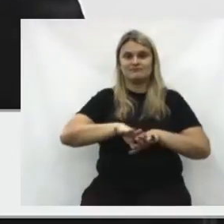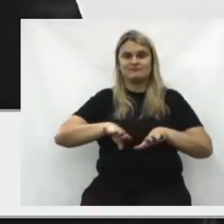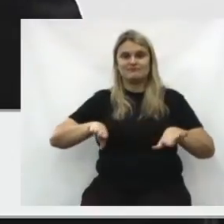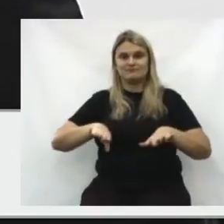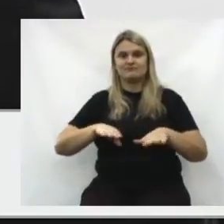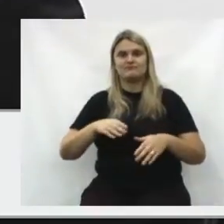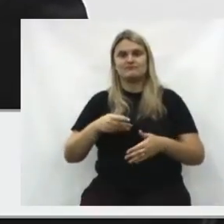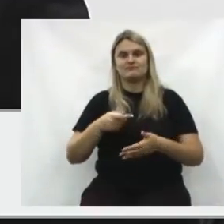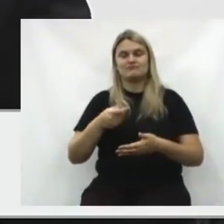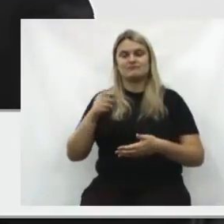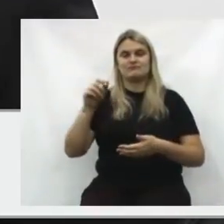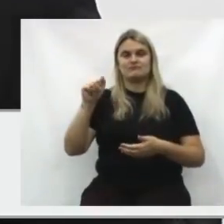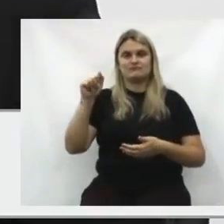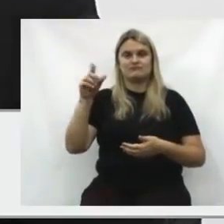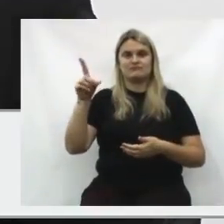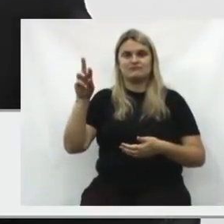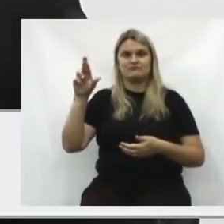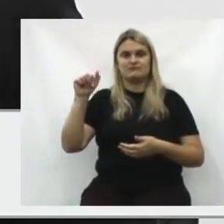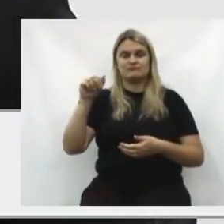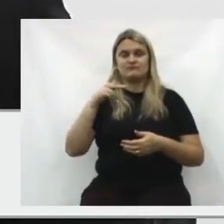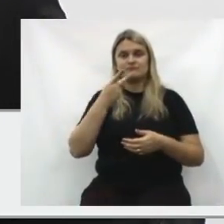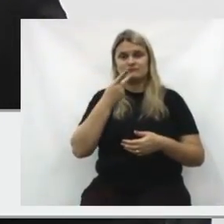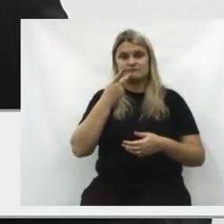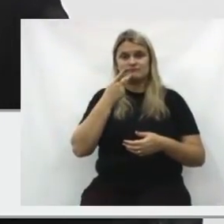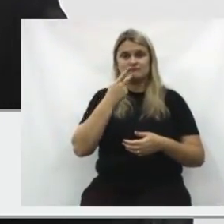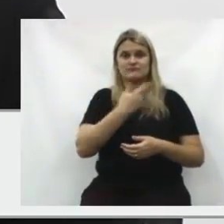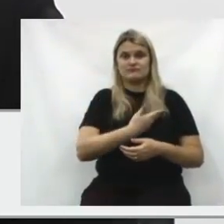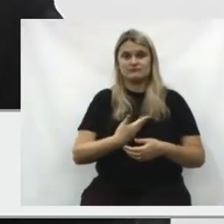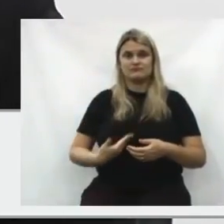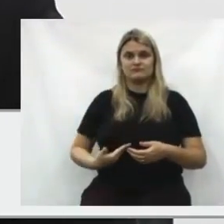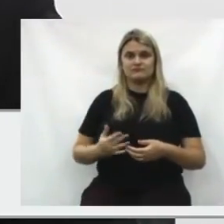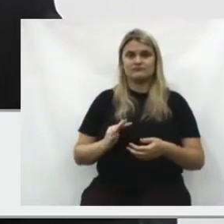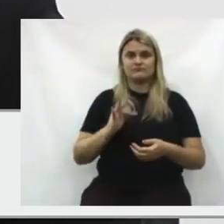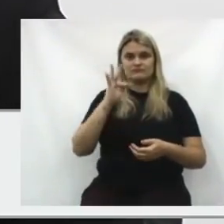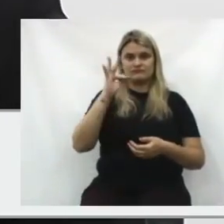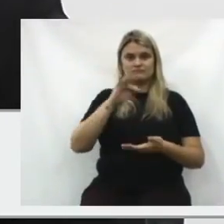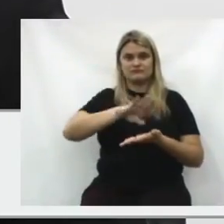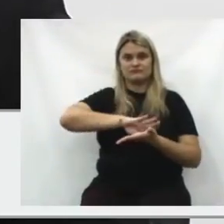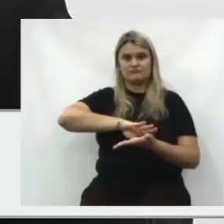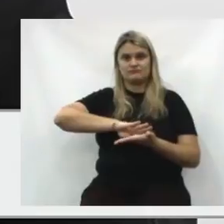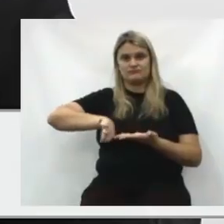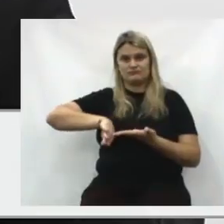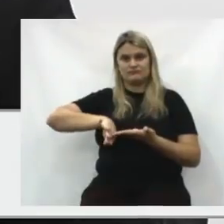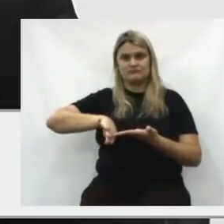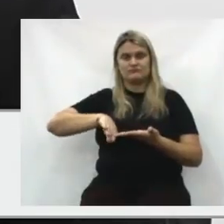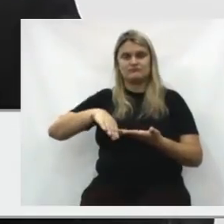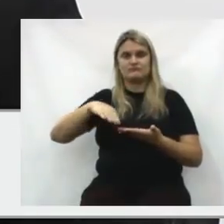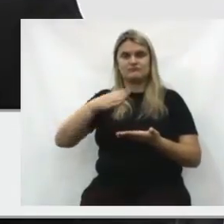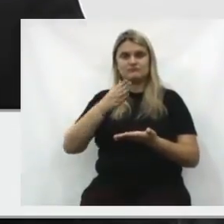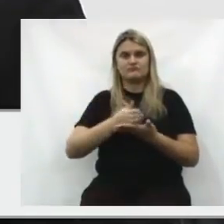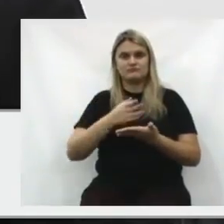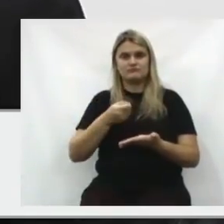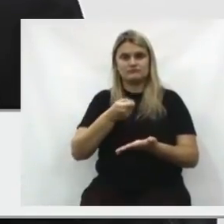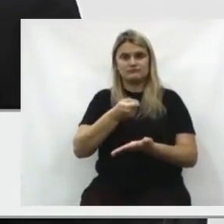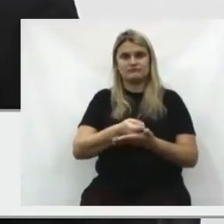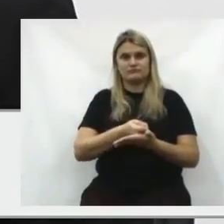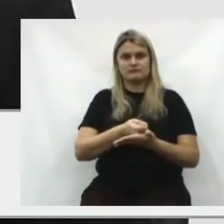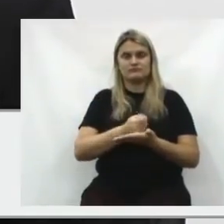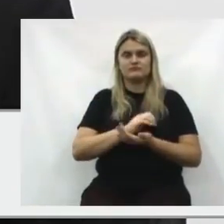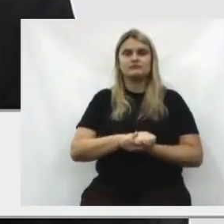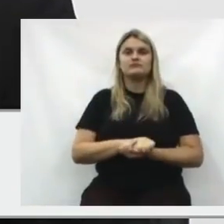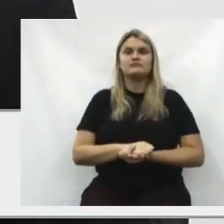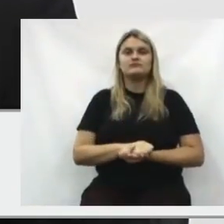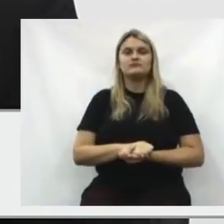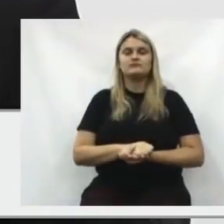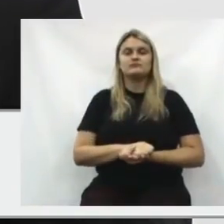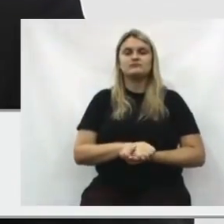A DRU, que é a desvinculação das receitas da União, permite que o governo federal retire de parte